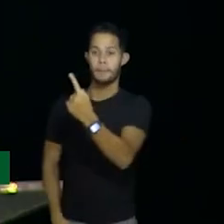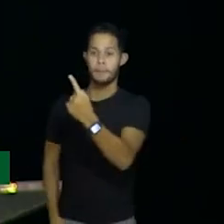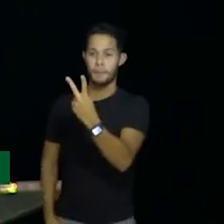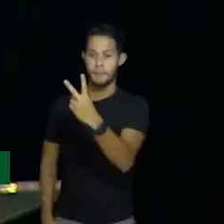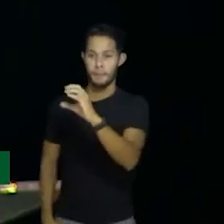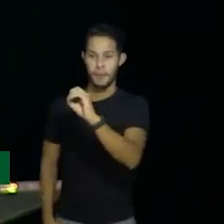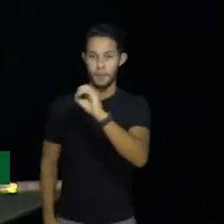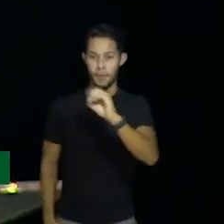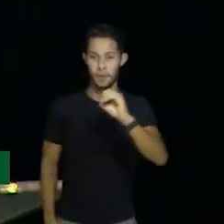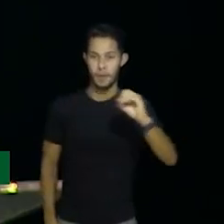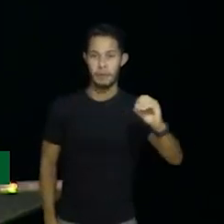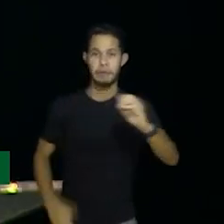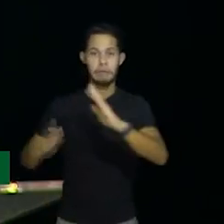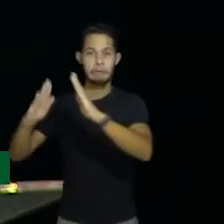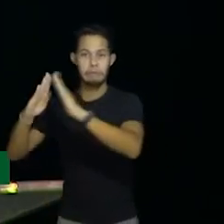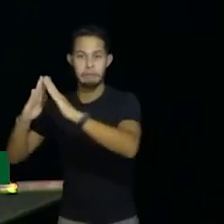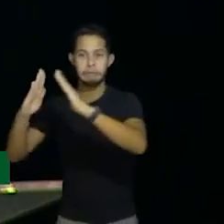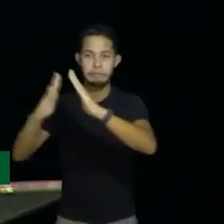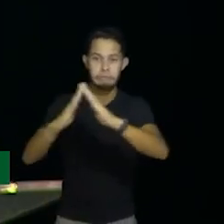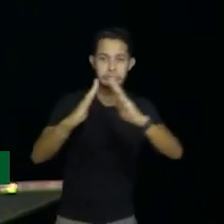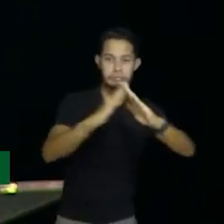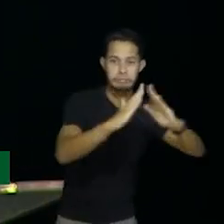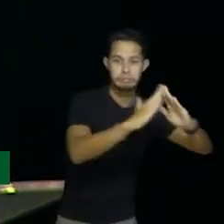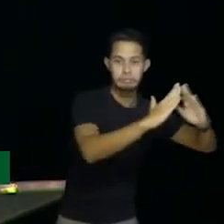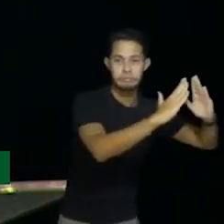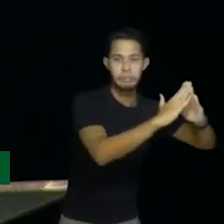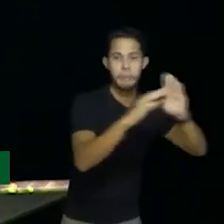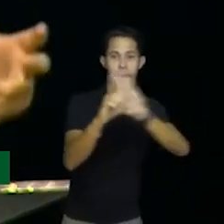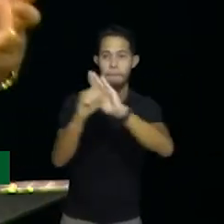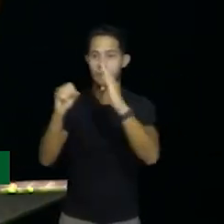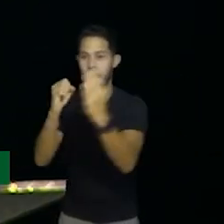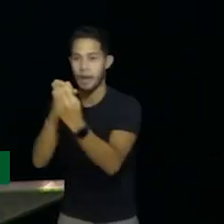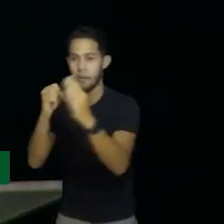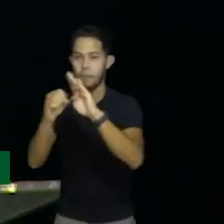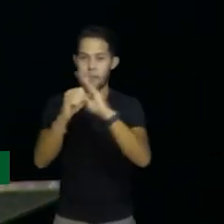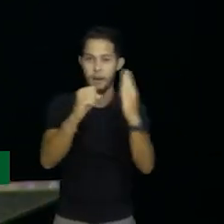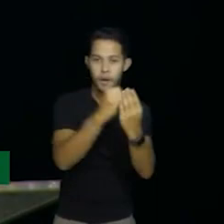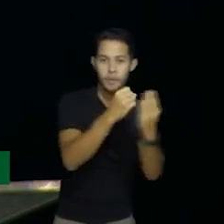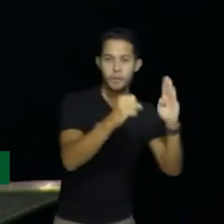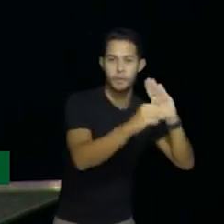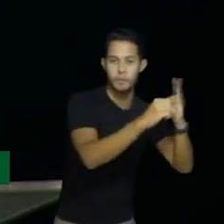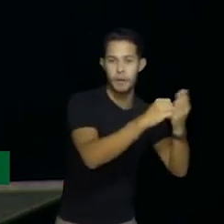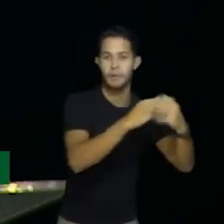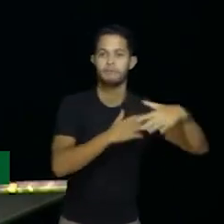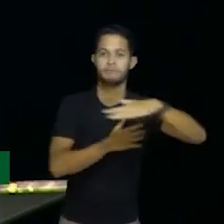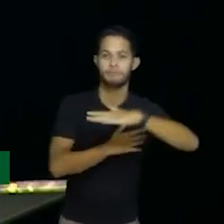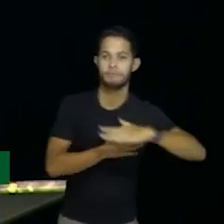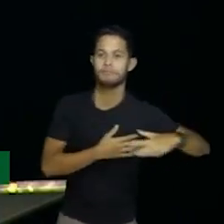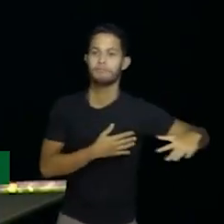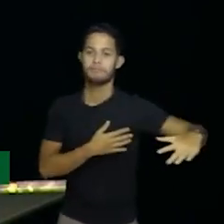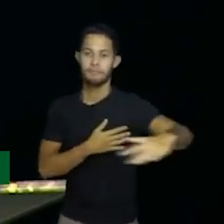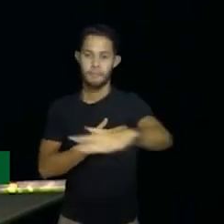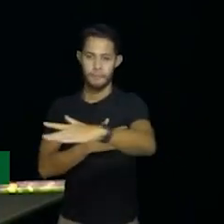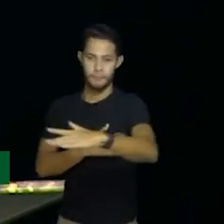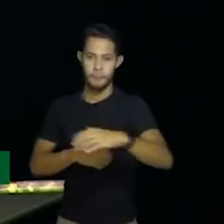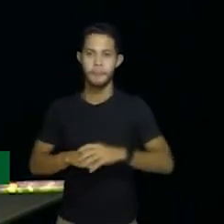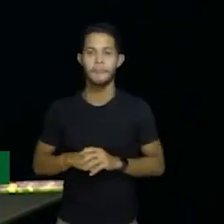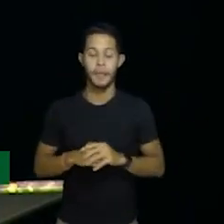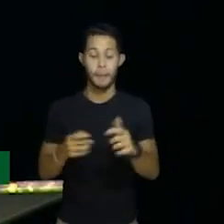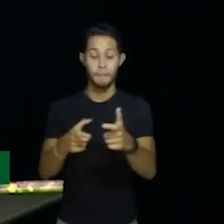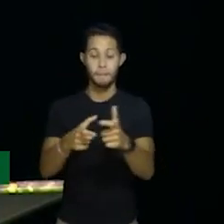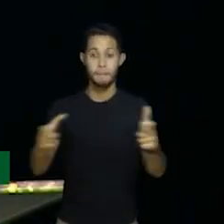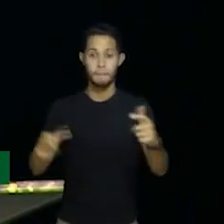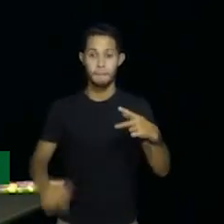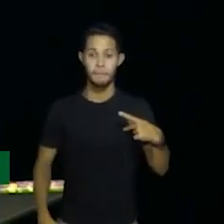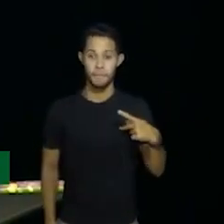por todos os bairros da cidade. A OMEBLU compõe pastores, a grande maioria dos pastores da cidade